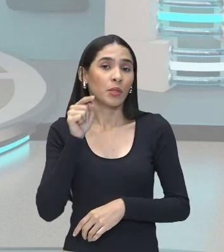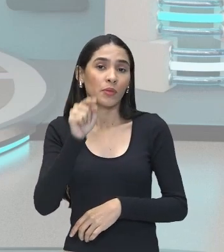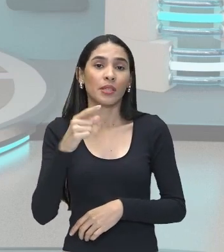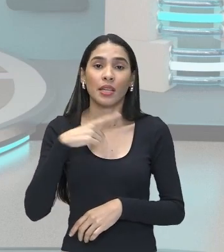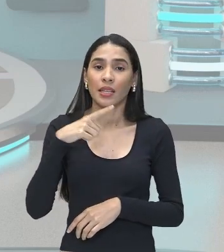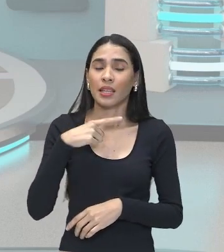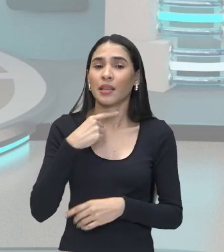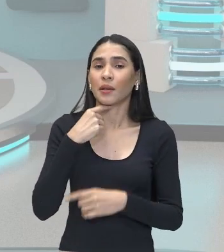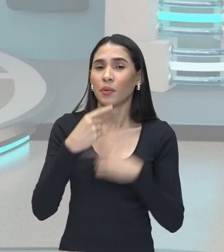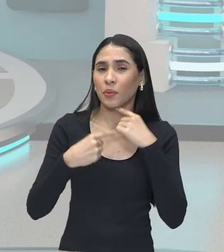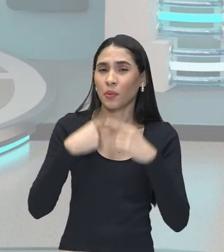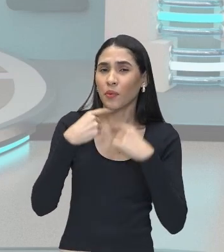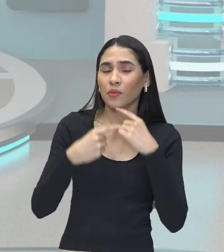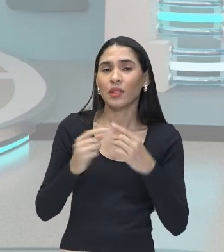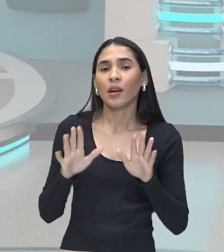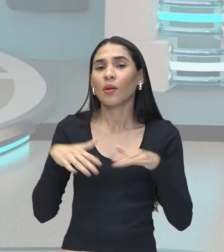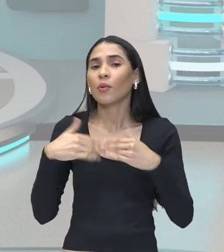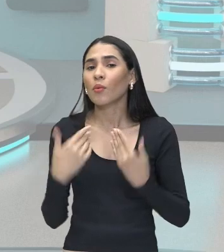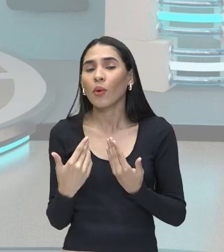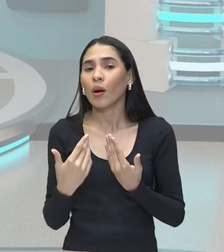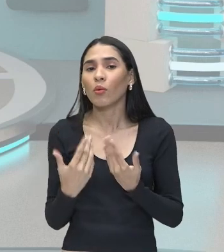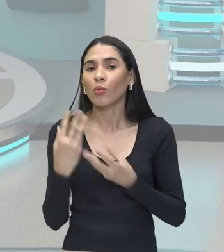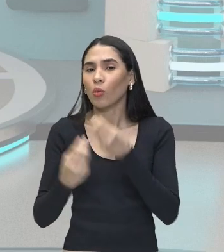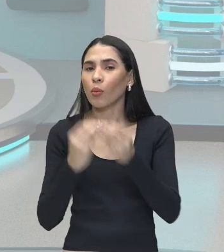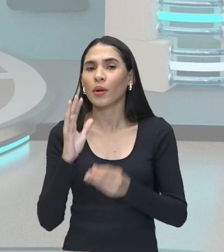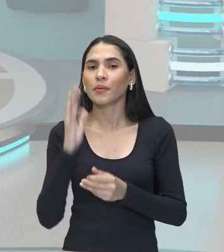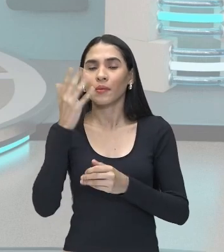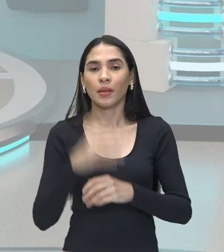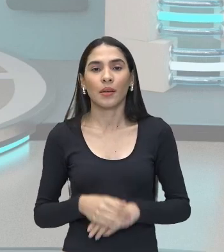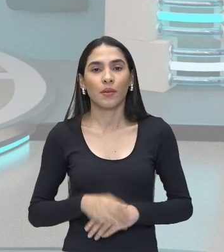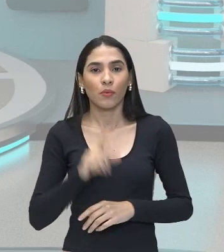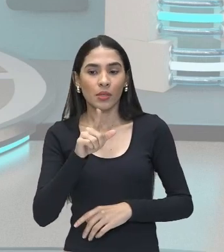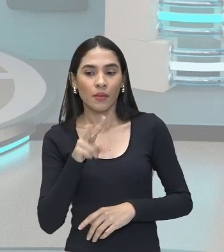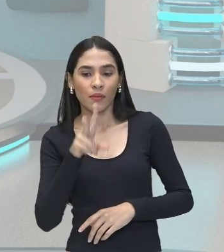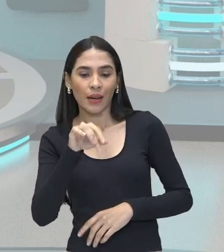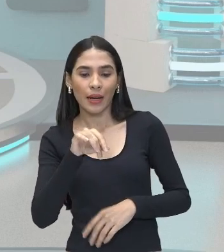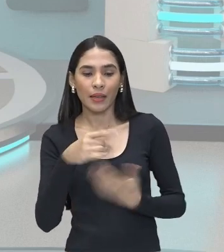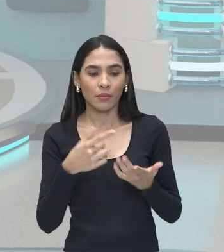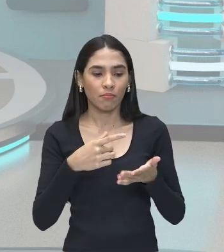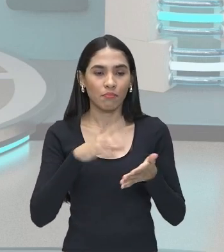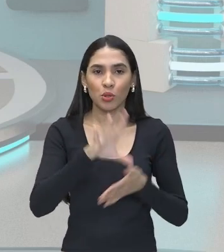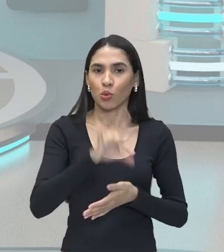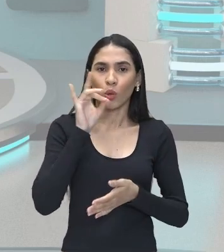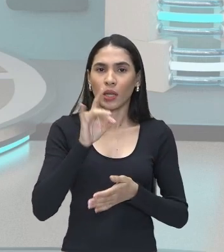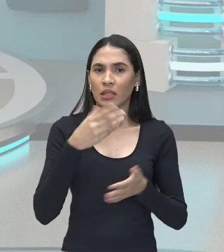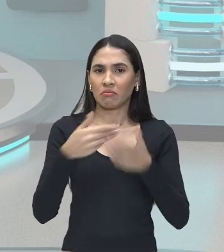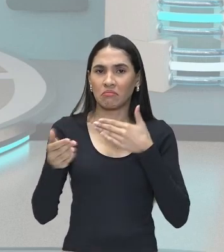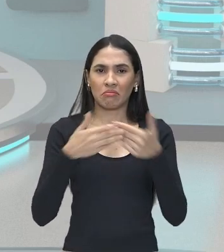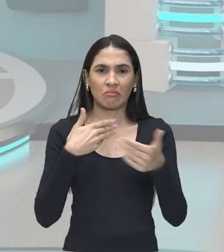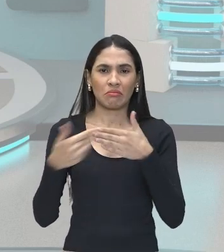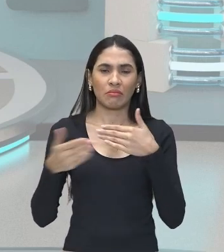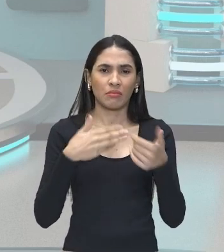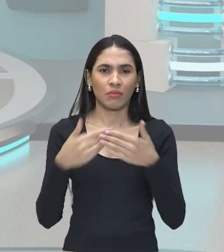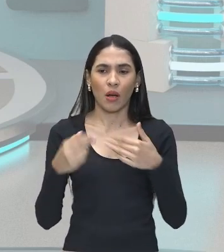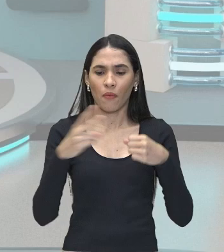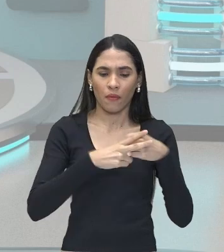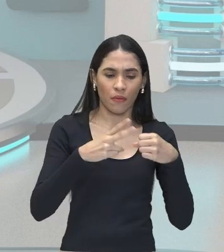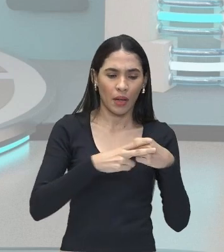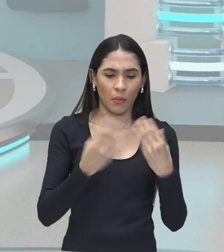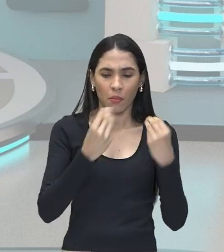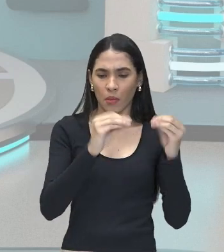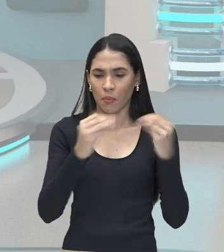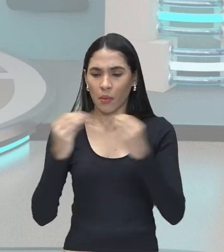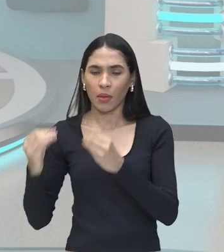uma dúvida, qual é o procedimento? Você vai apenas chutar, escrever de qualquer forma o verbo ali,